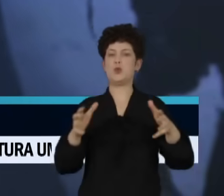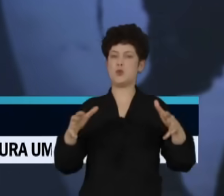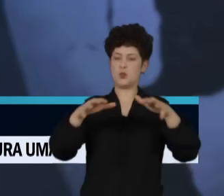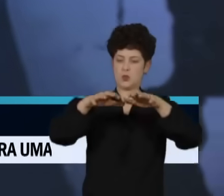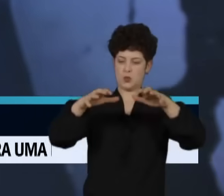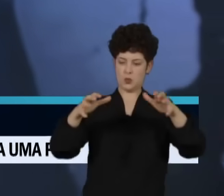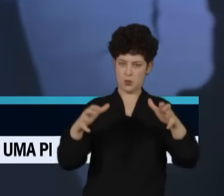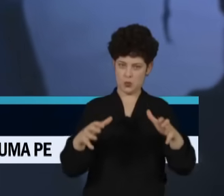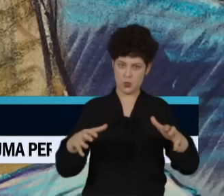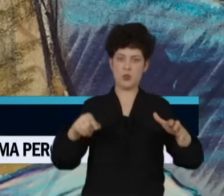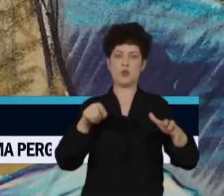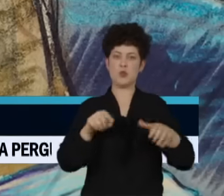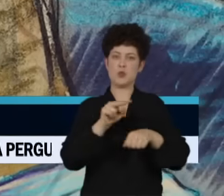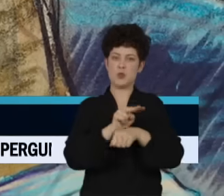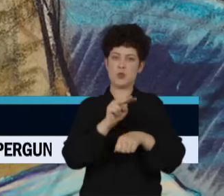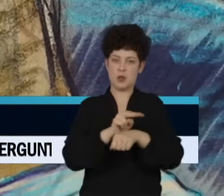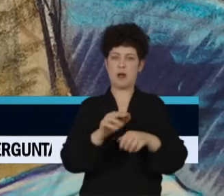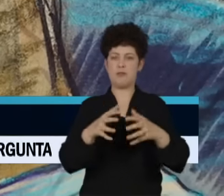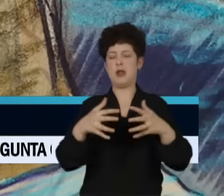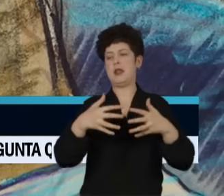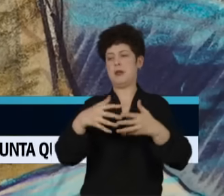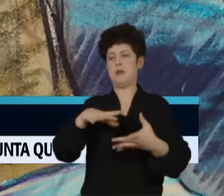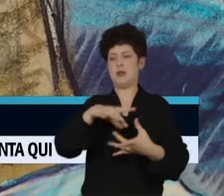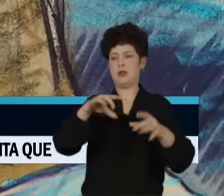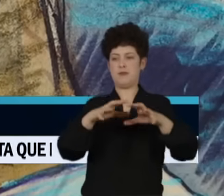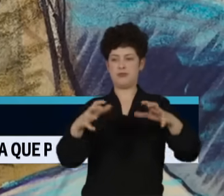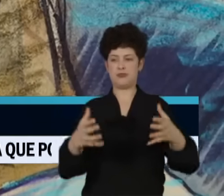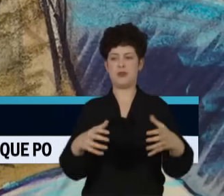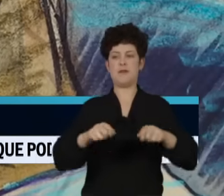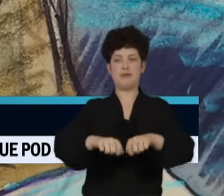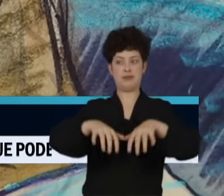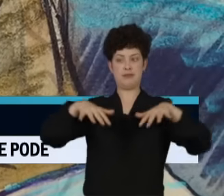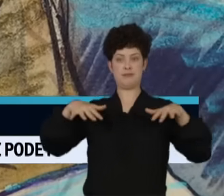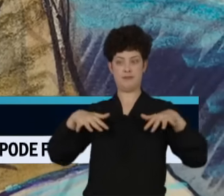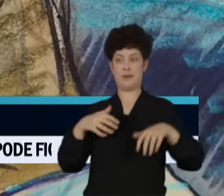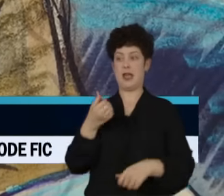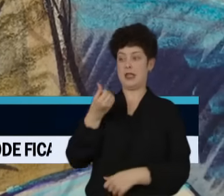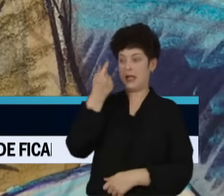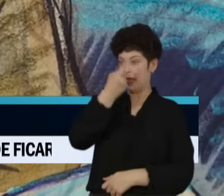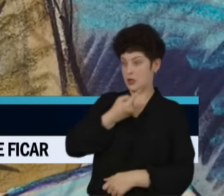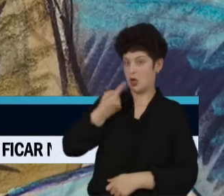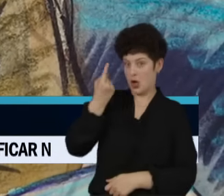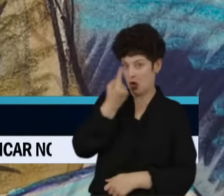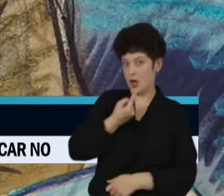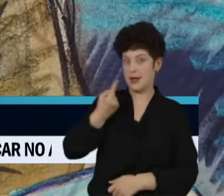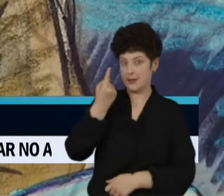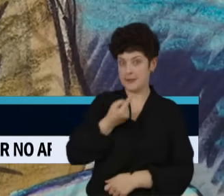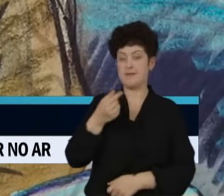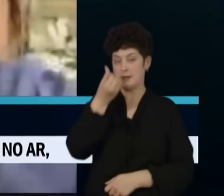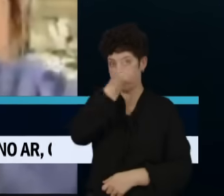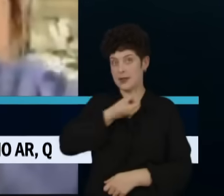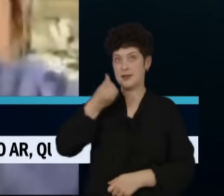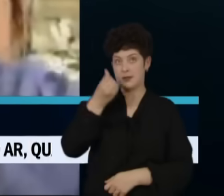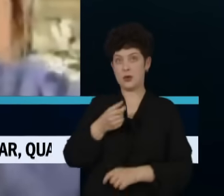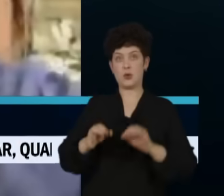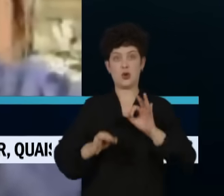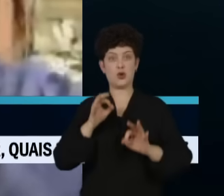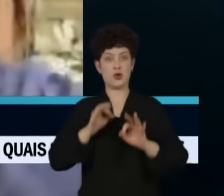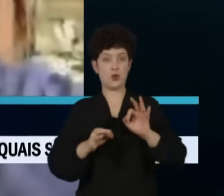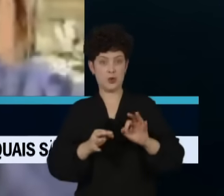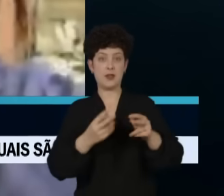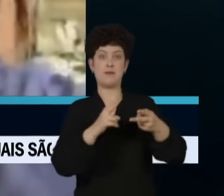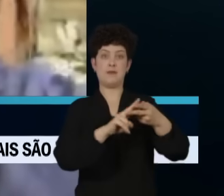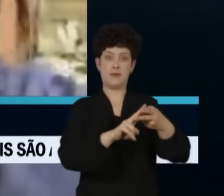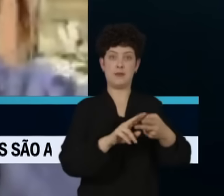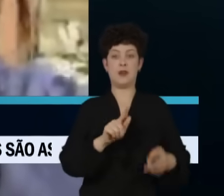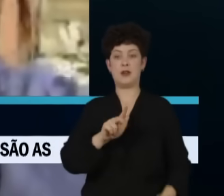democracias do mundo. Depois de 6 horas de audiência, uma juíza federal dos Estados Unidos condenou o Gai Rffd a